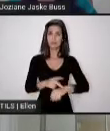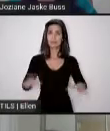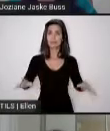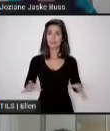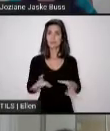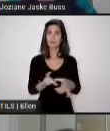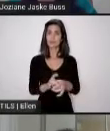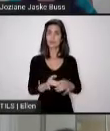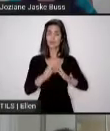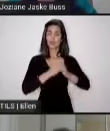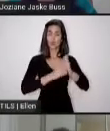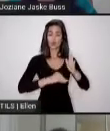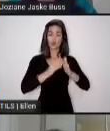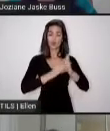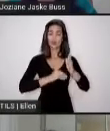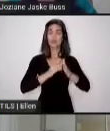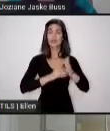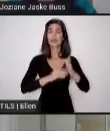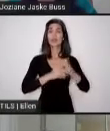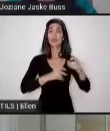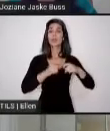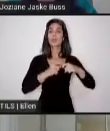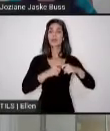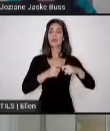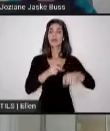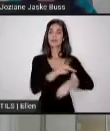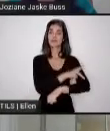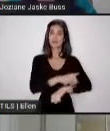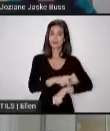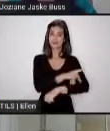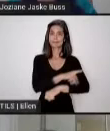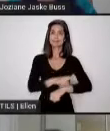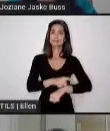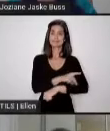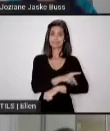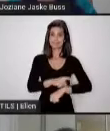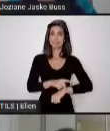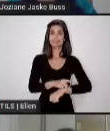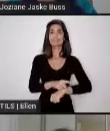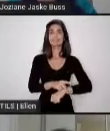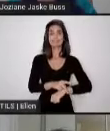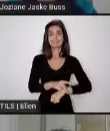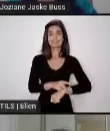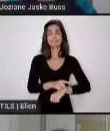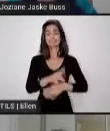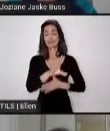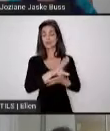modelo médico-pedagógico, a gente vai, consequentemente,